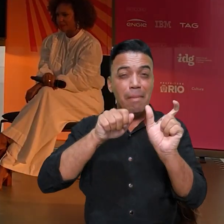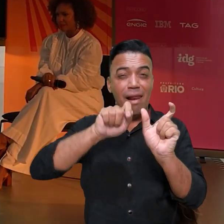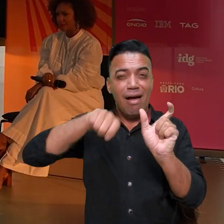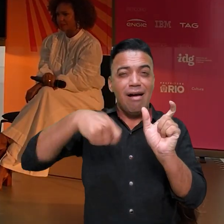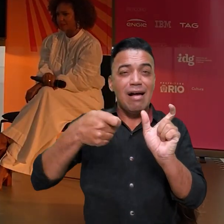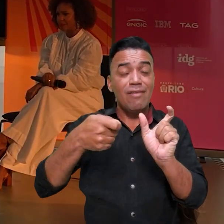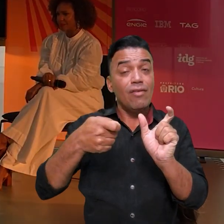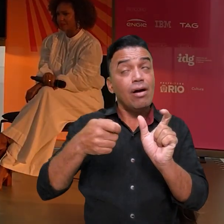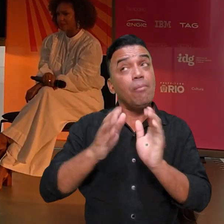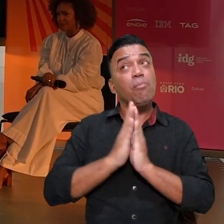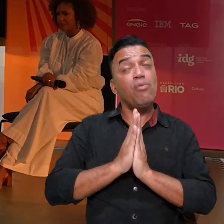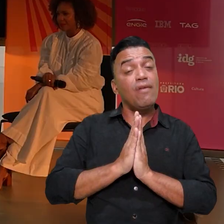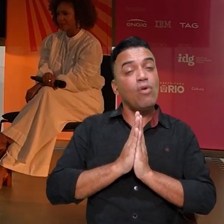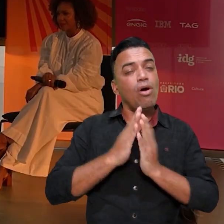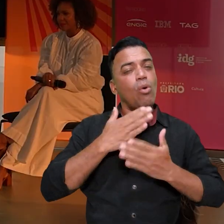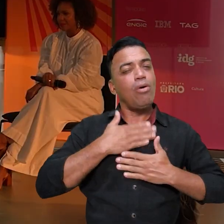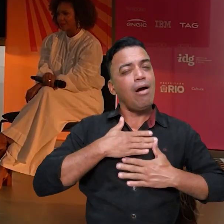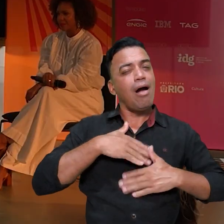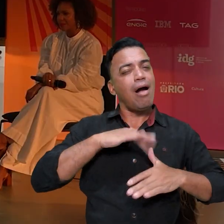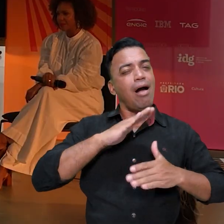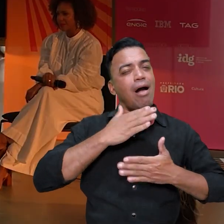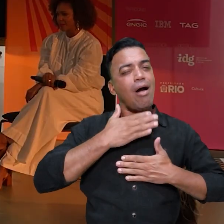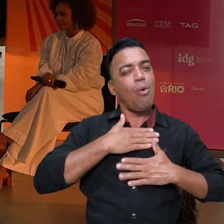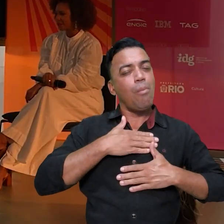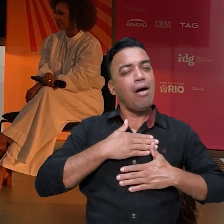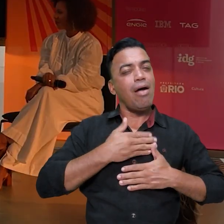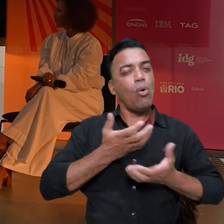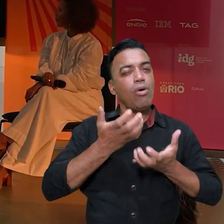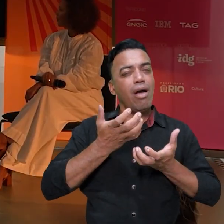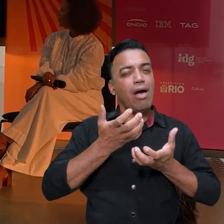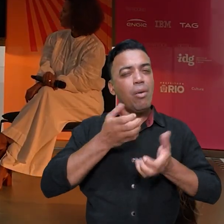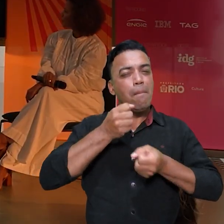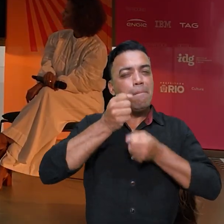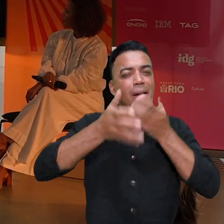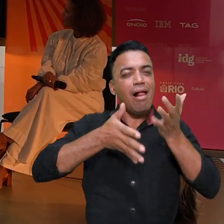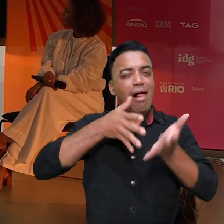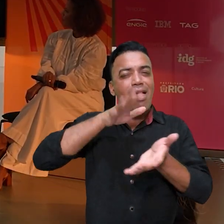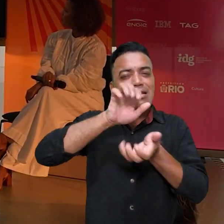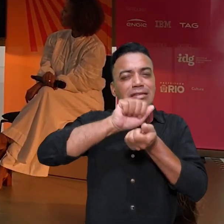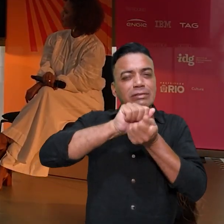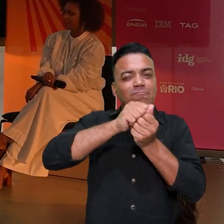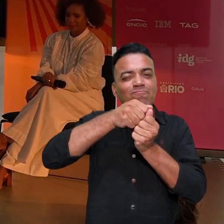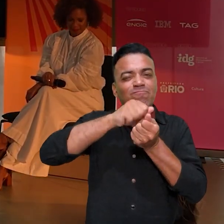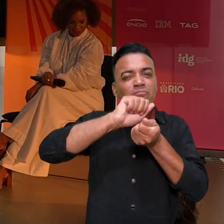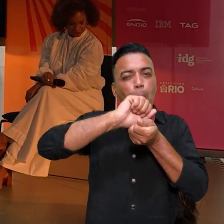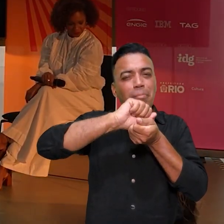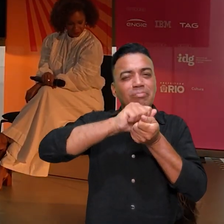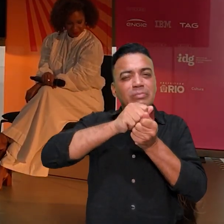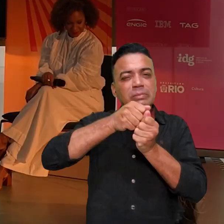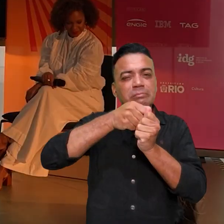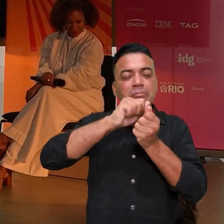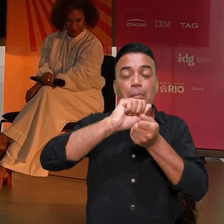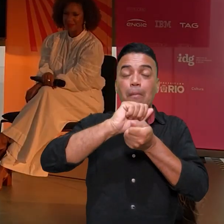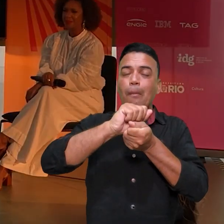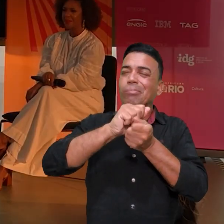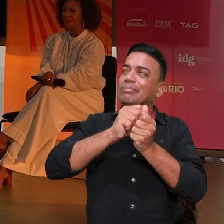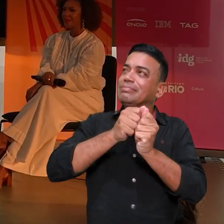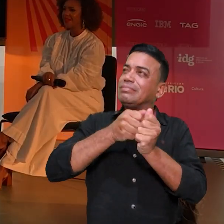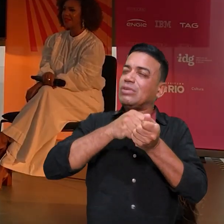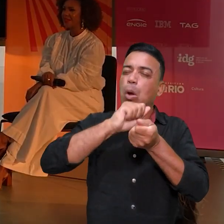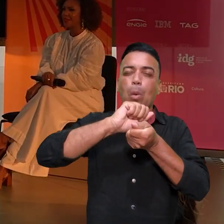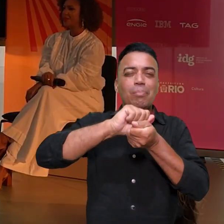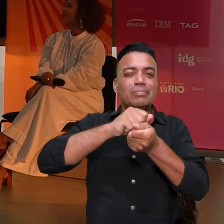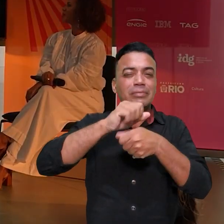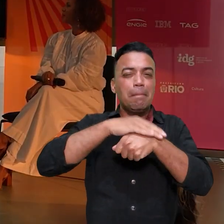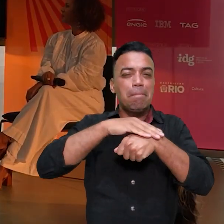me apressem. Quero mascar, rasgar entre os dentes a pele,